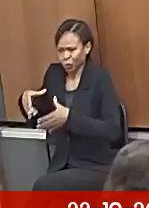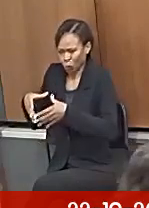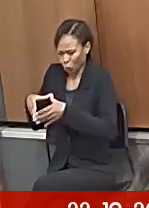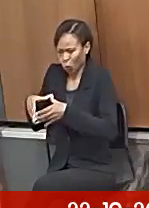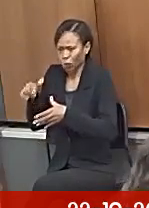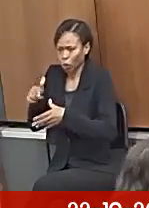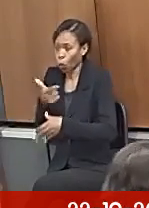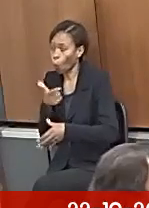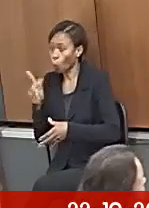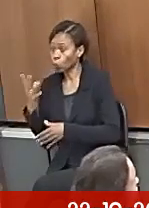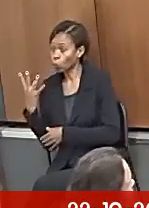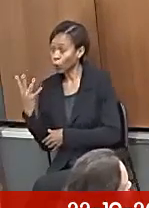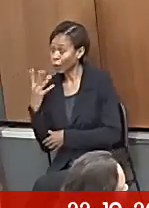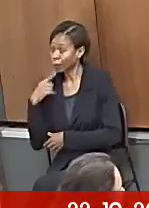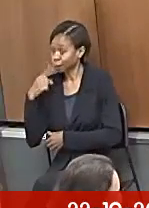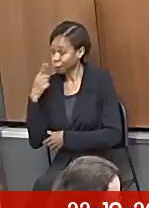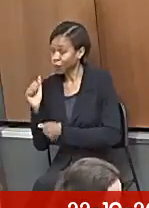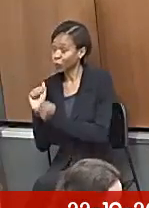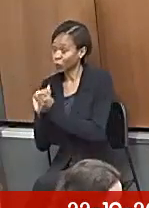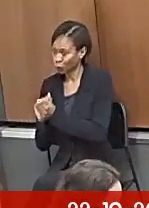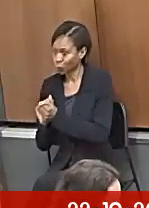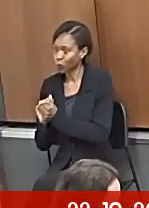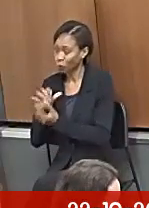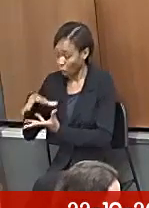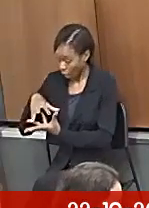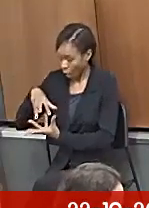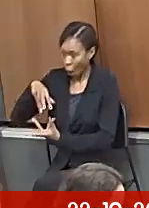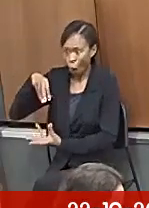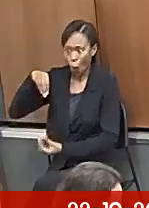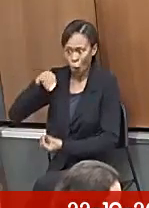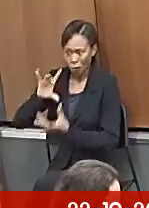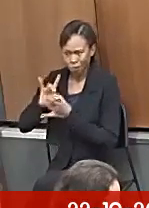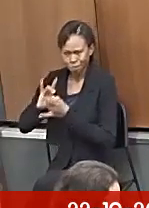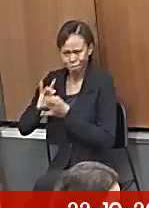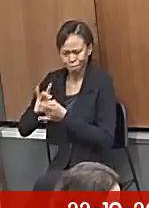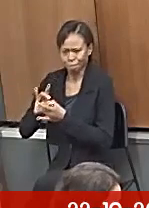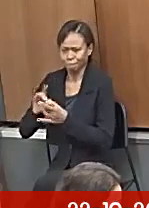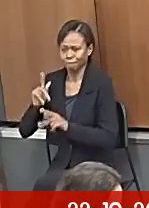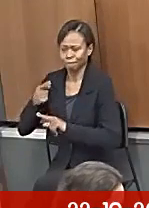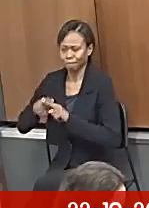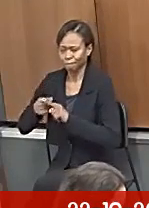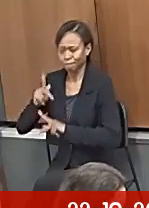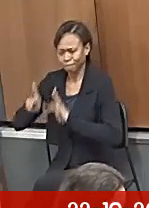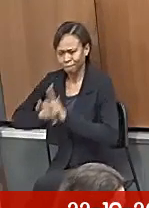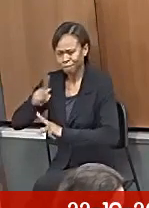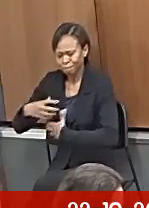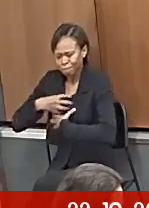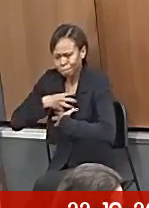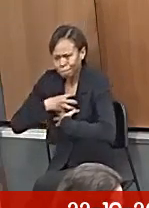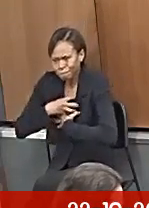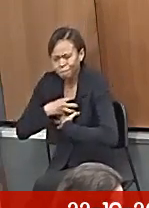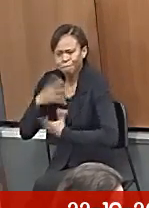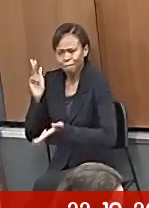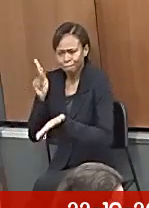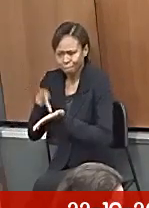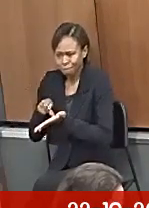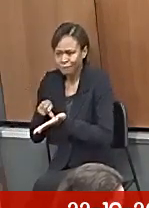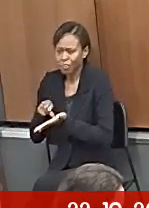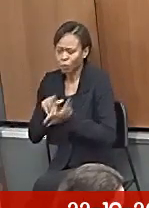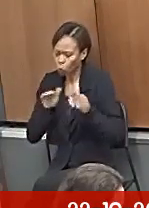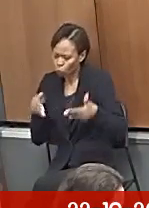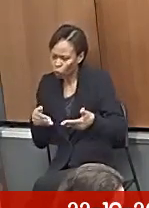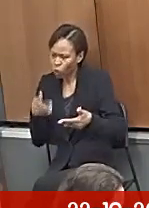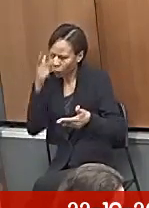outros 4 deputados de alma. Quando eu digo alma, são pessoas que sensibilizam de verdade, não só pela causa da pessoa